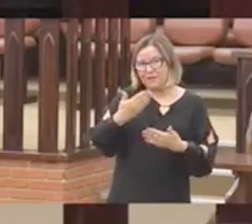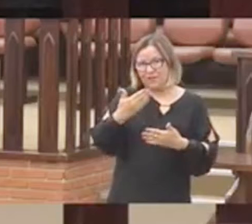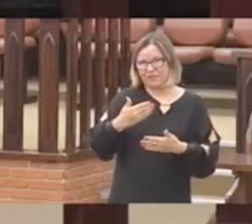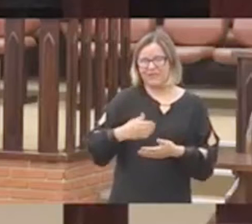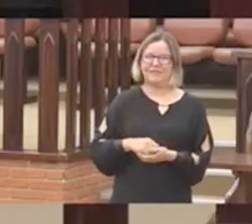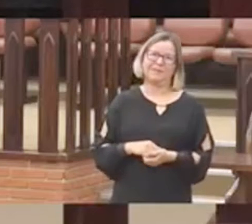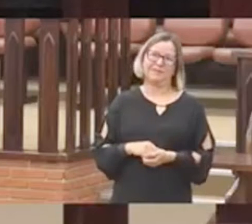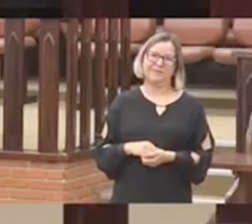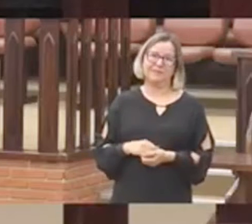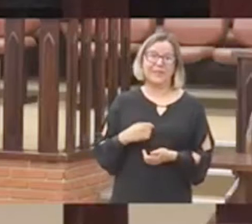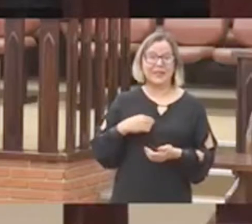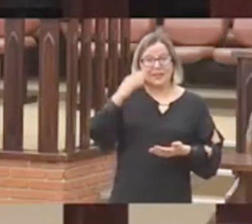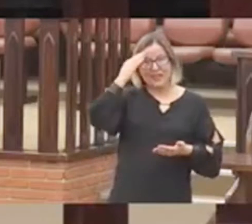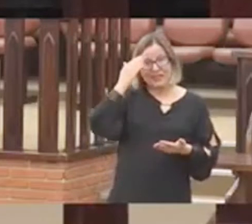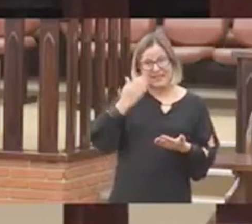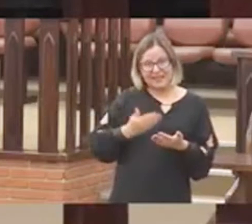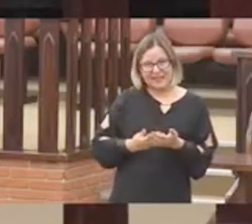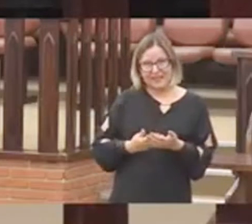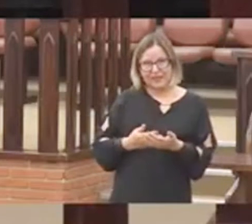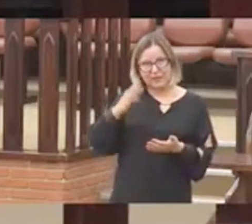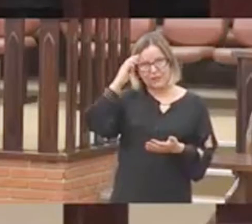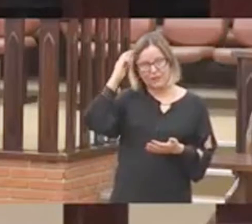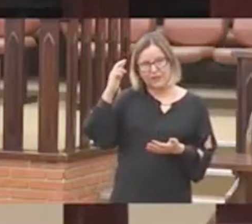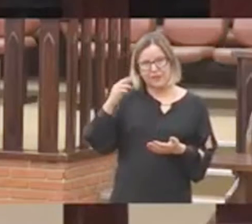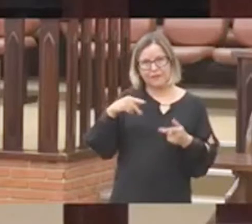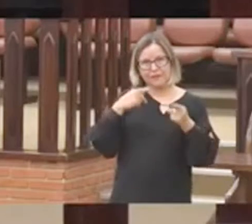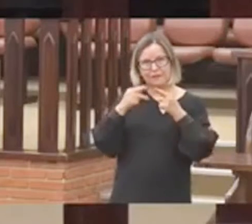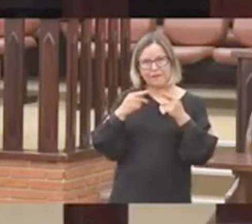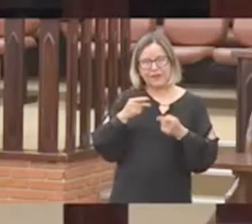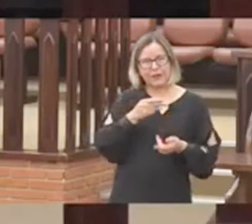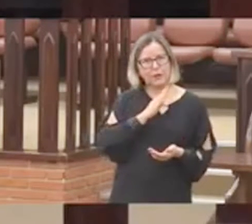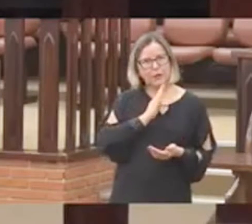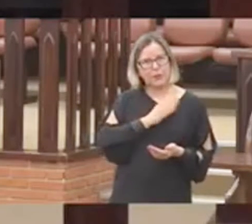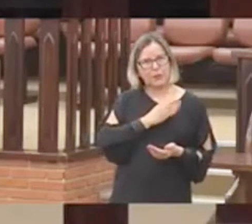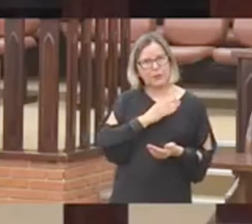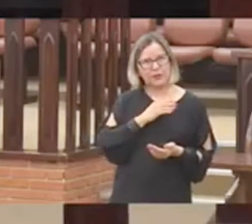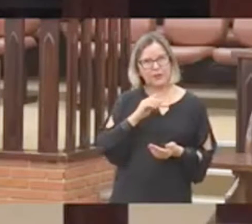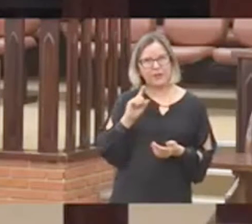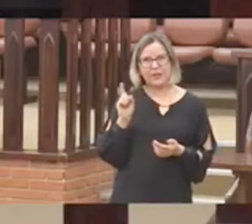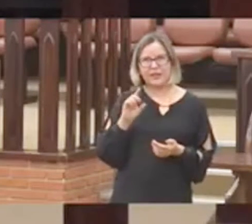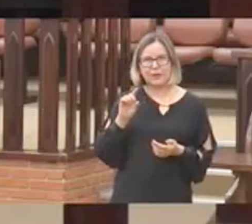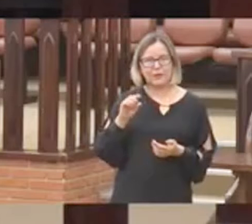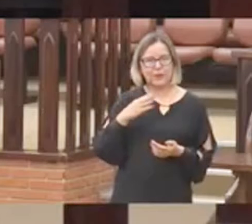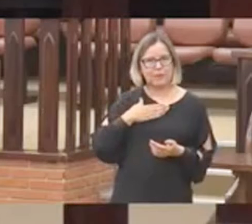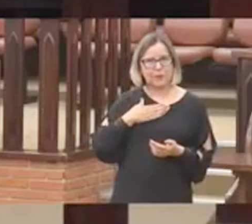Eu creio que o Senhor tem falado não só ao meu coração, mas de todos nós.